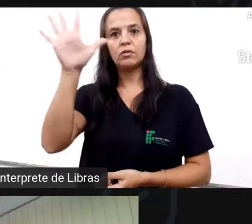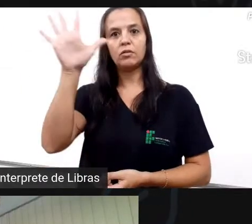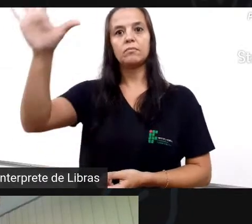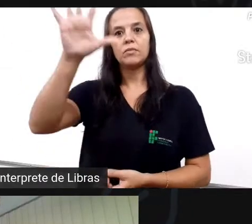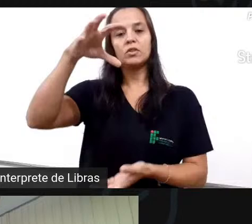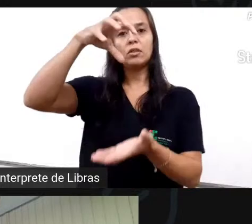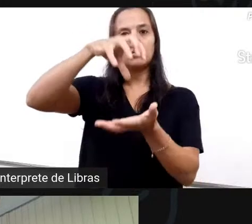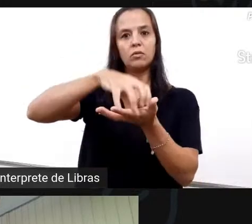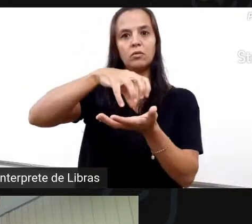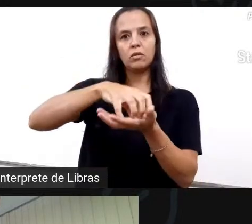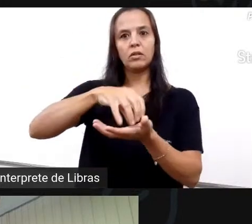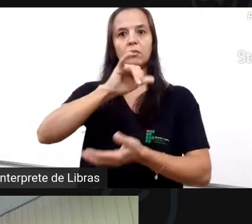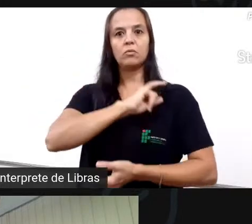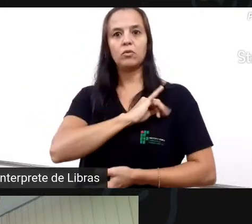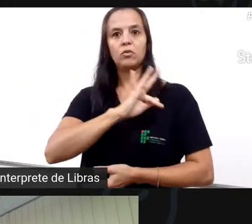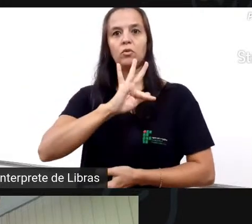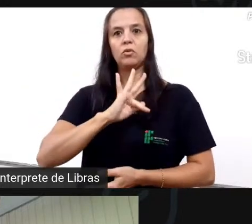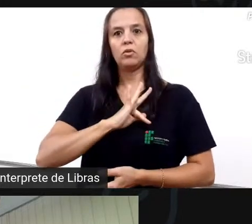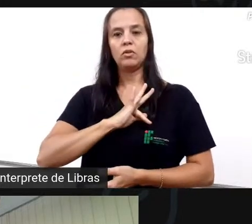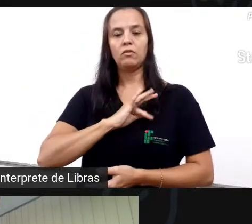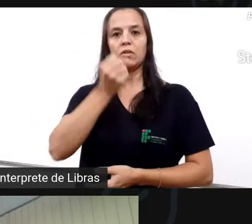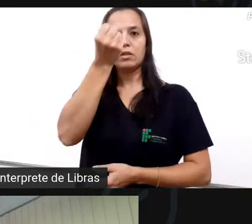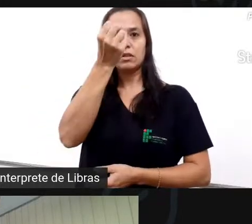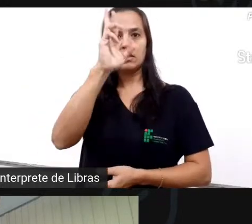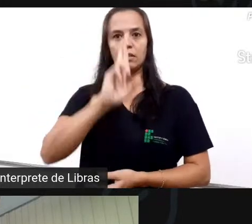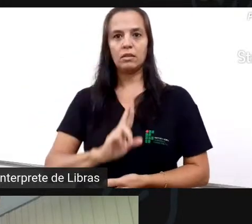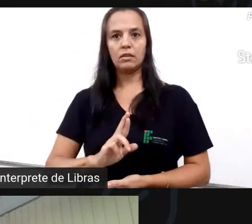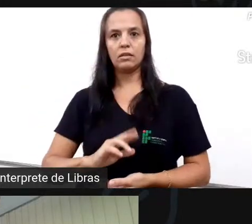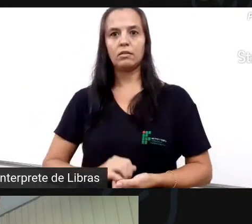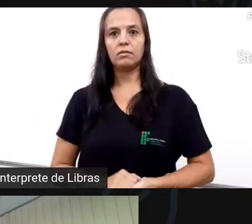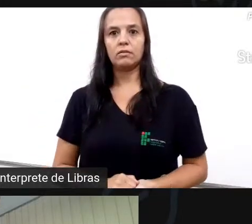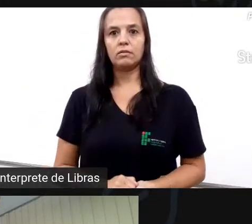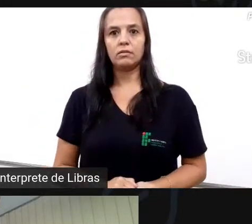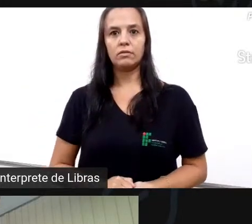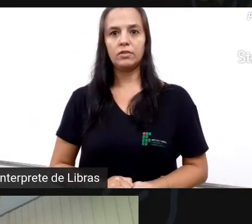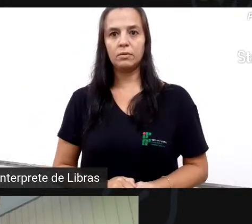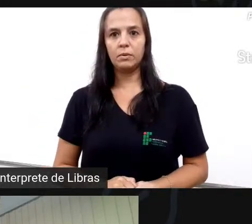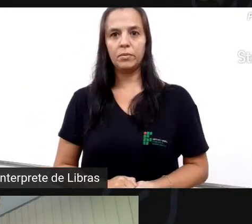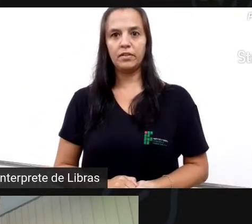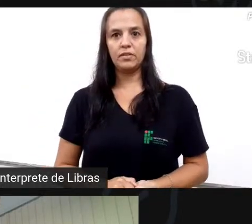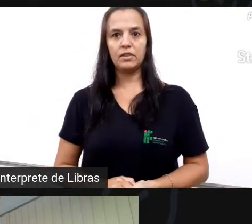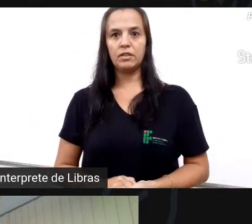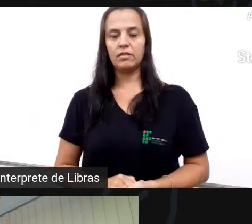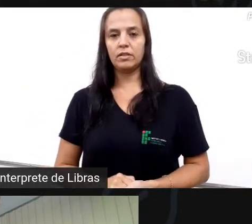diretora-geral do Instituto Federal Farroupilha, Campus Santa Rosa.